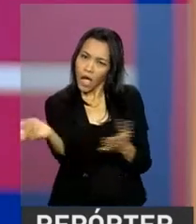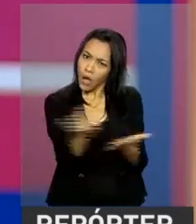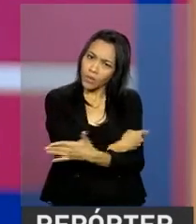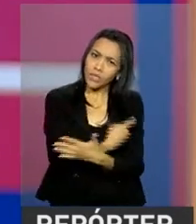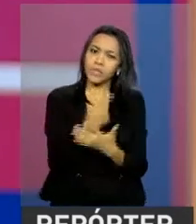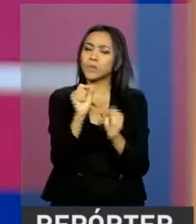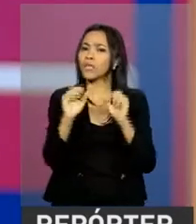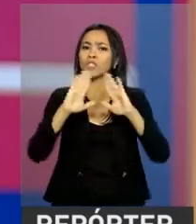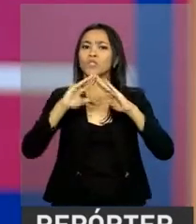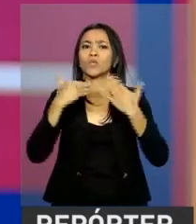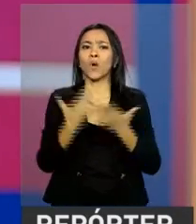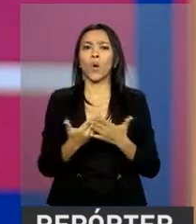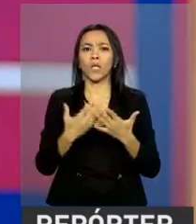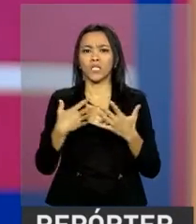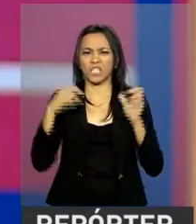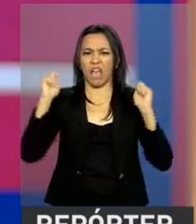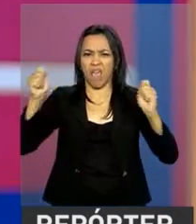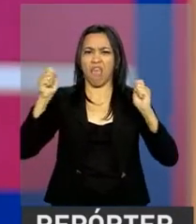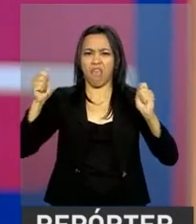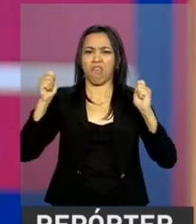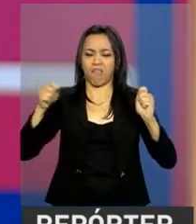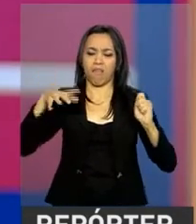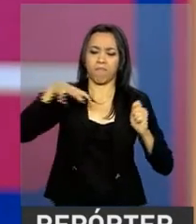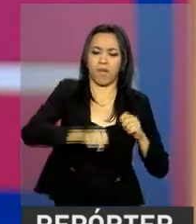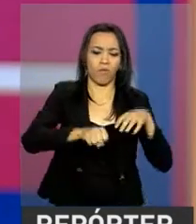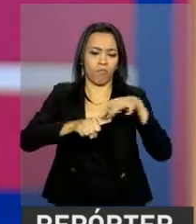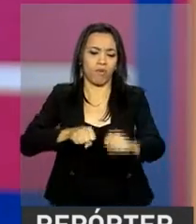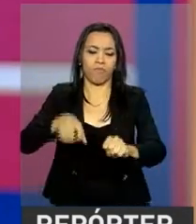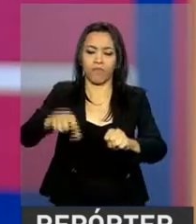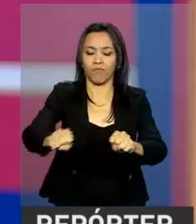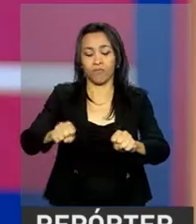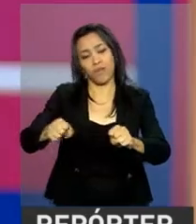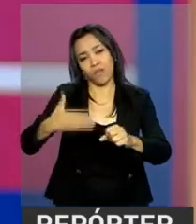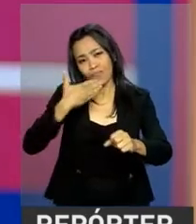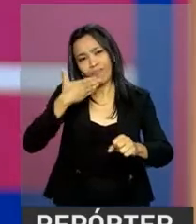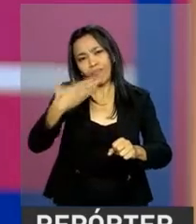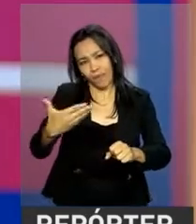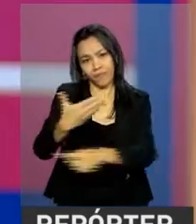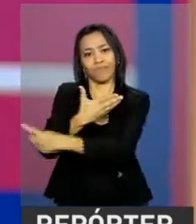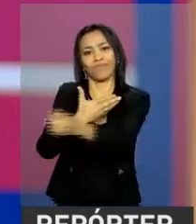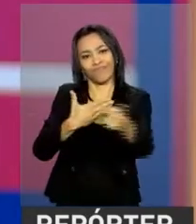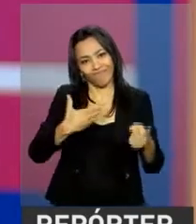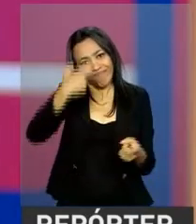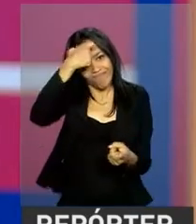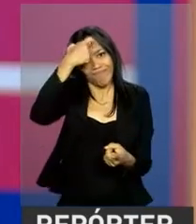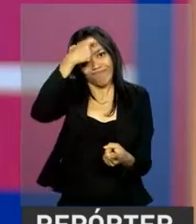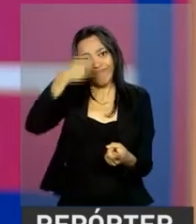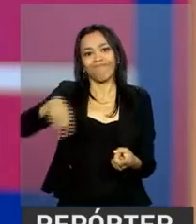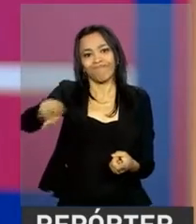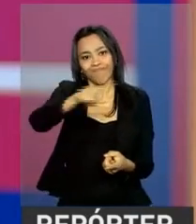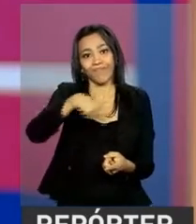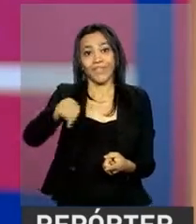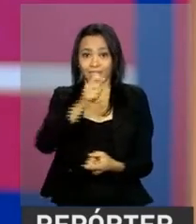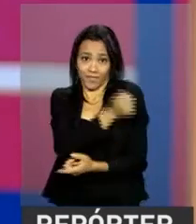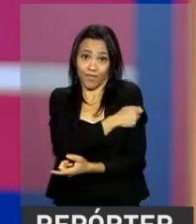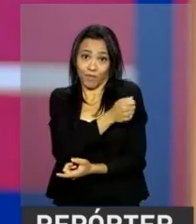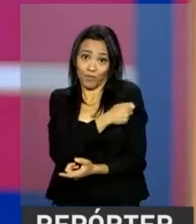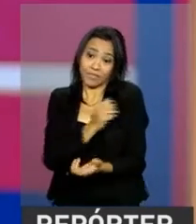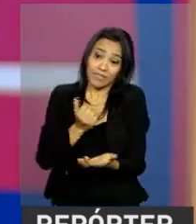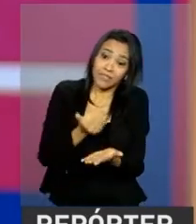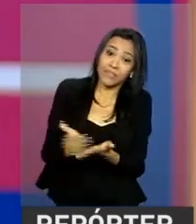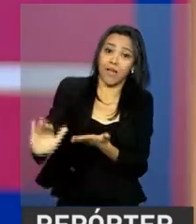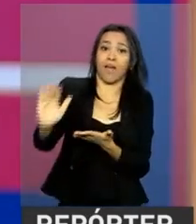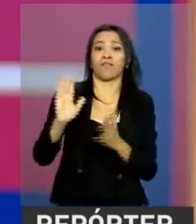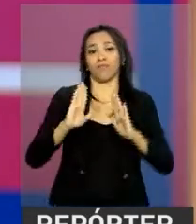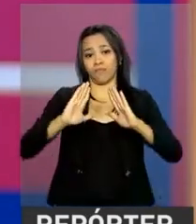ocupação o pacto de estudantes e alguns movimentos sociais e apela ao bom senso para que esses estudantes saiam